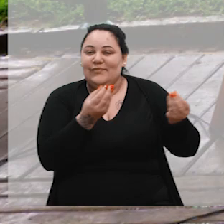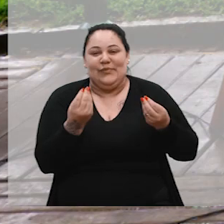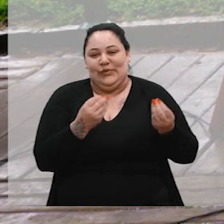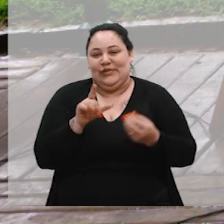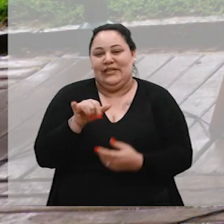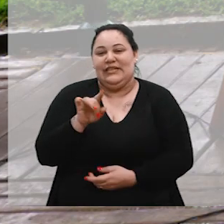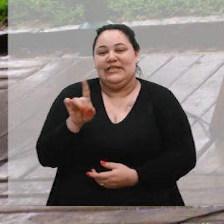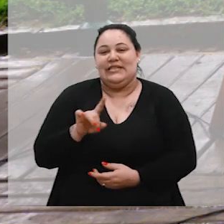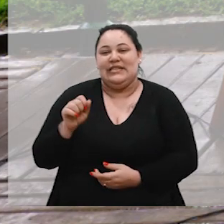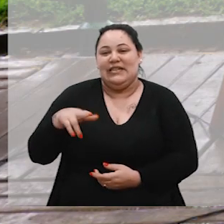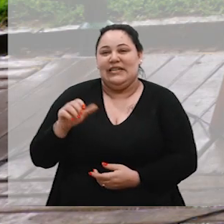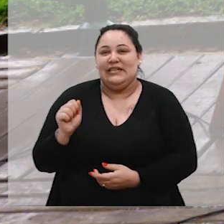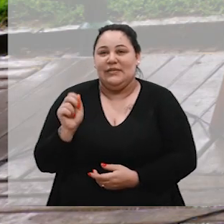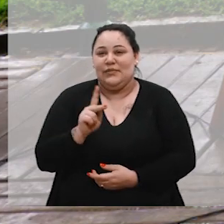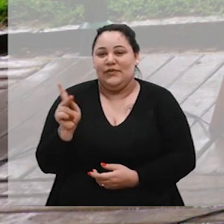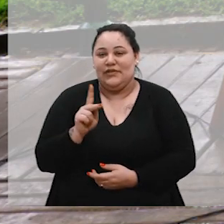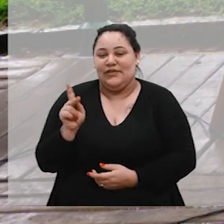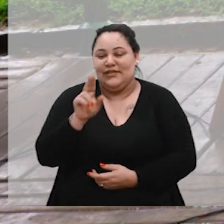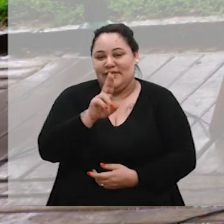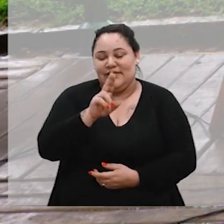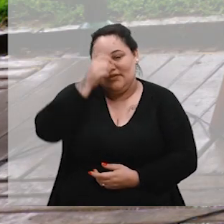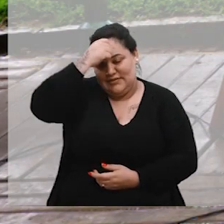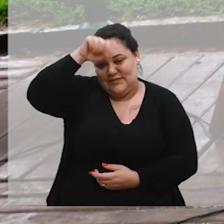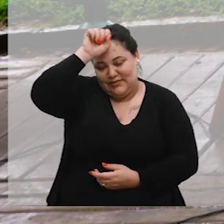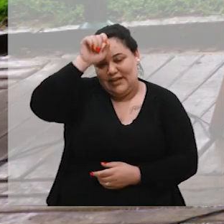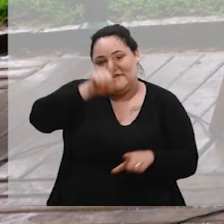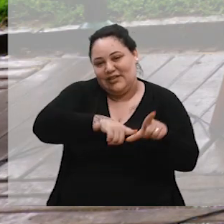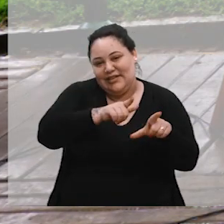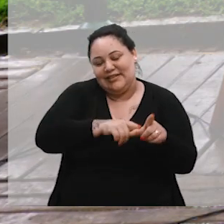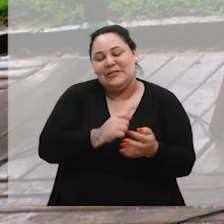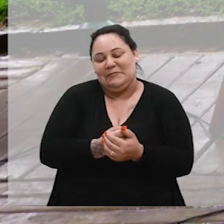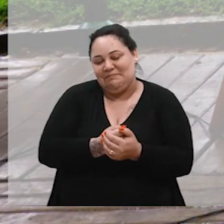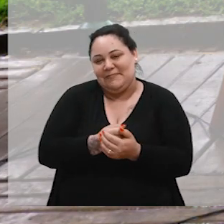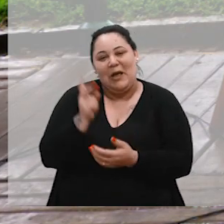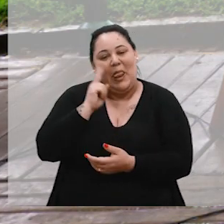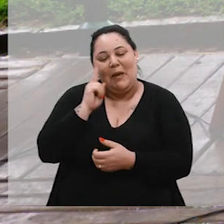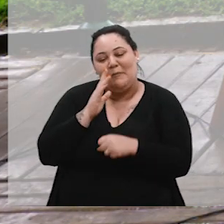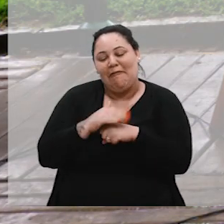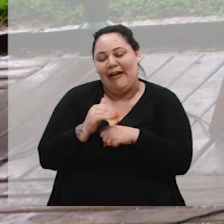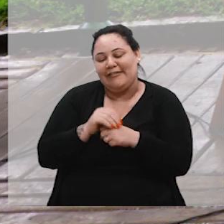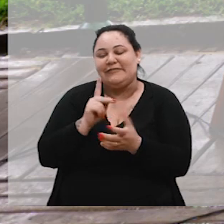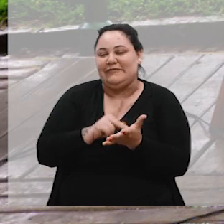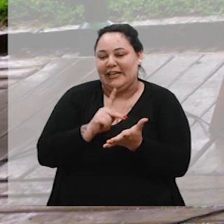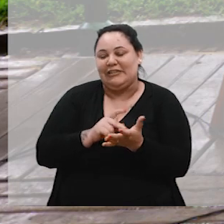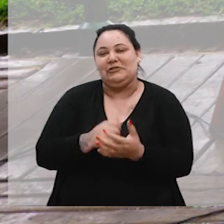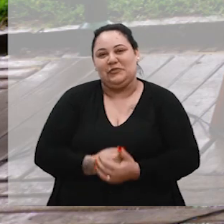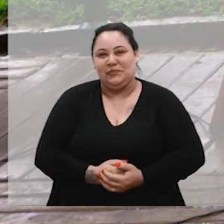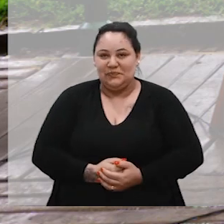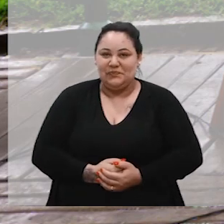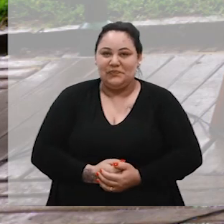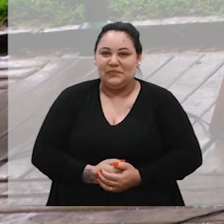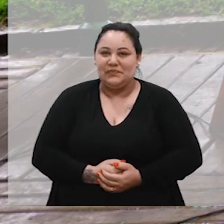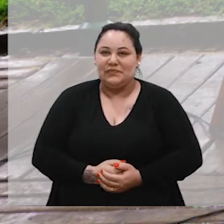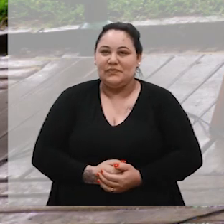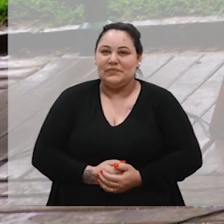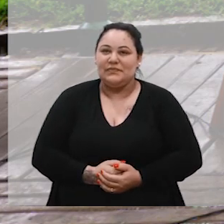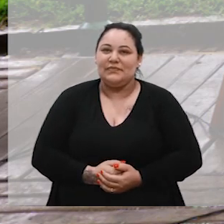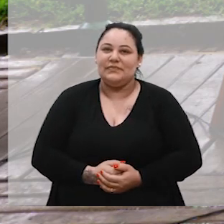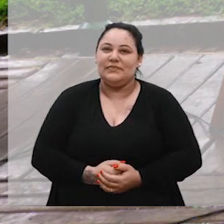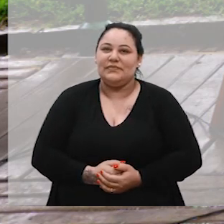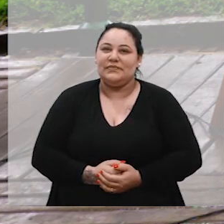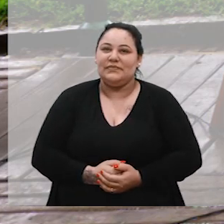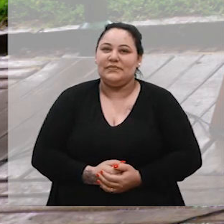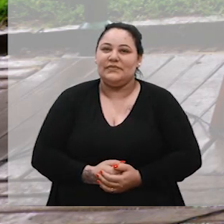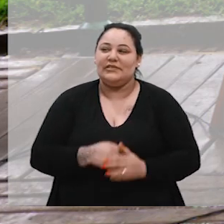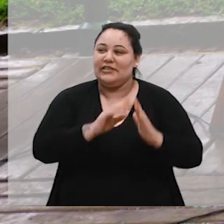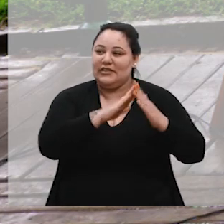foi minha professora na Universidade de Letras, lembro dela sempre com muito carinho, Lisana. Então, a escola,